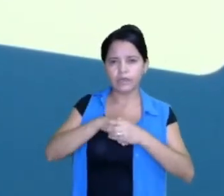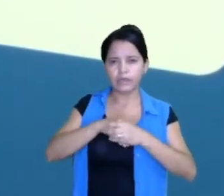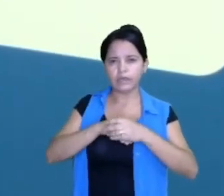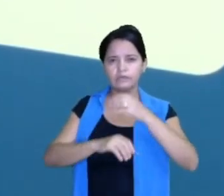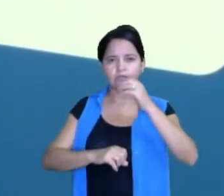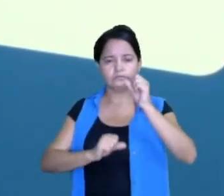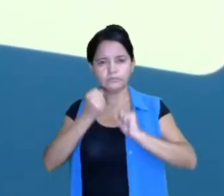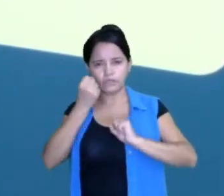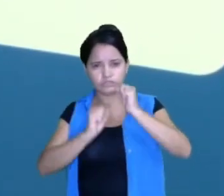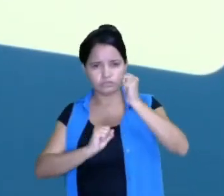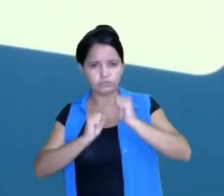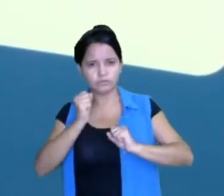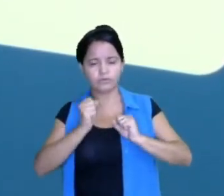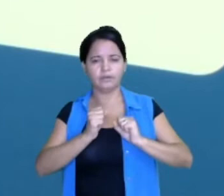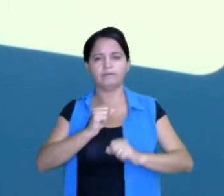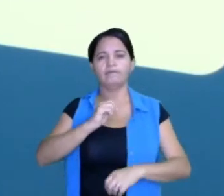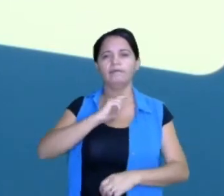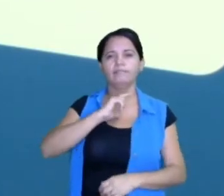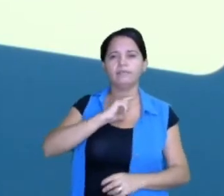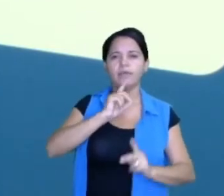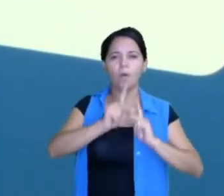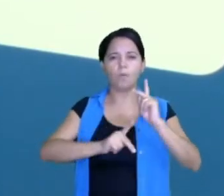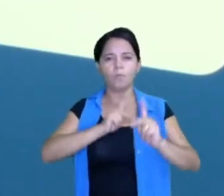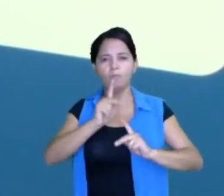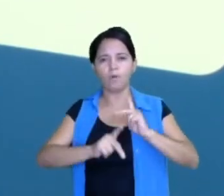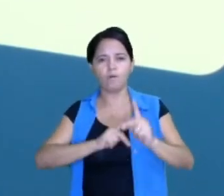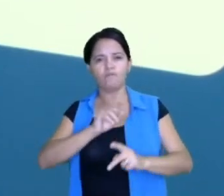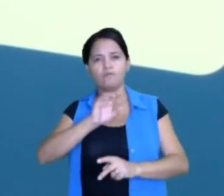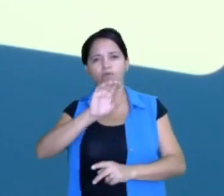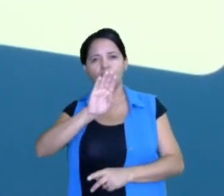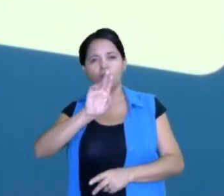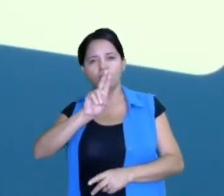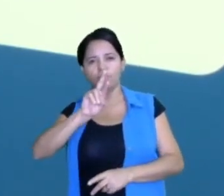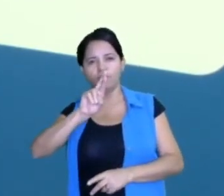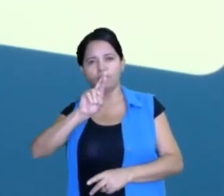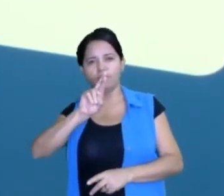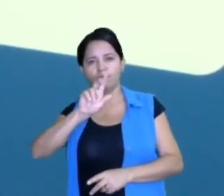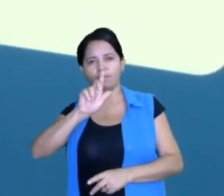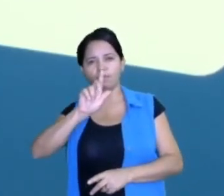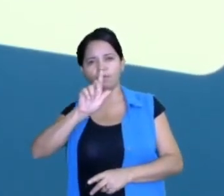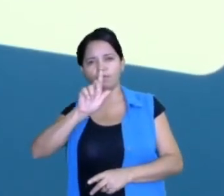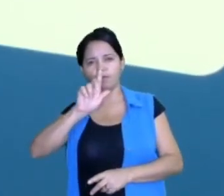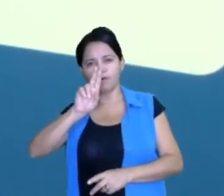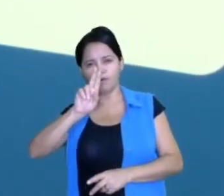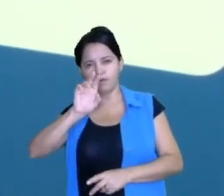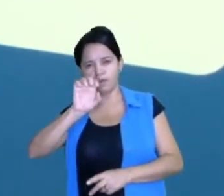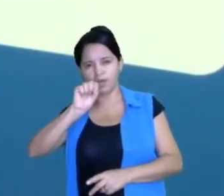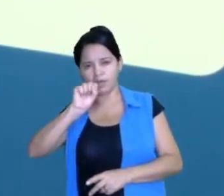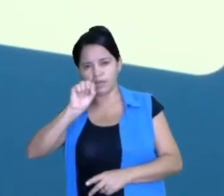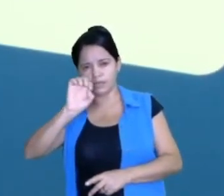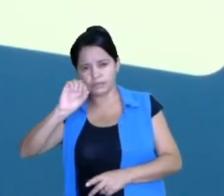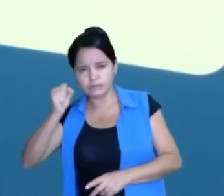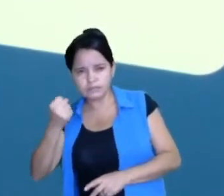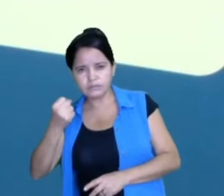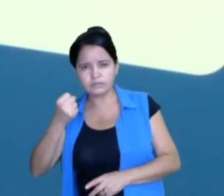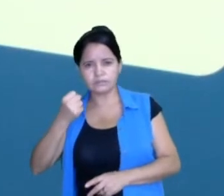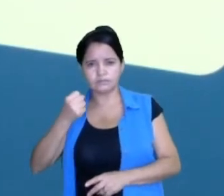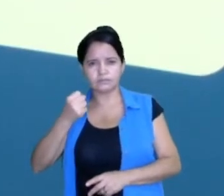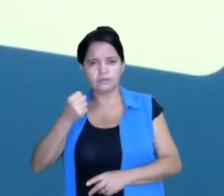os burgueses, né? Seriam as altas classes. A industrialização na Rússia, ela começa de